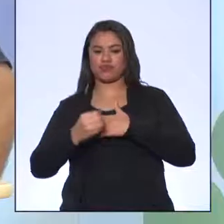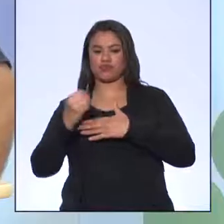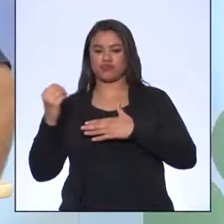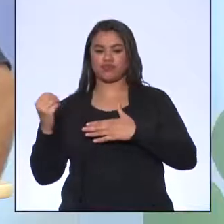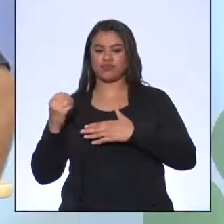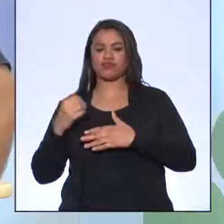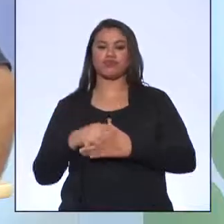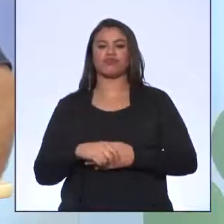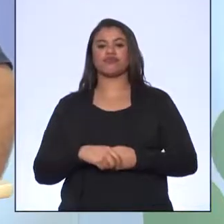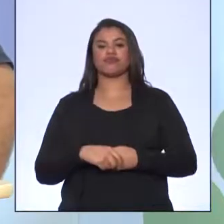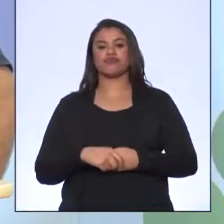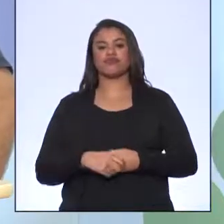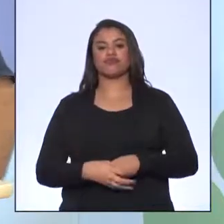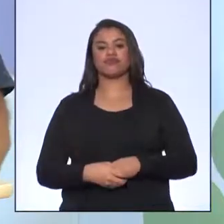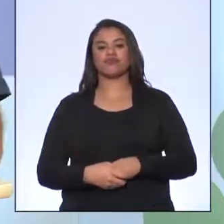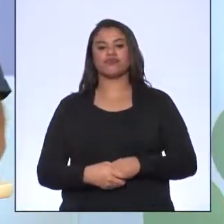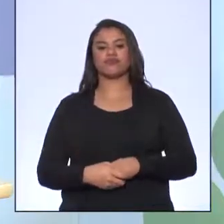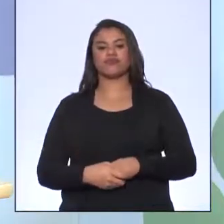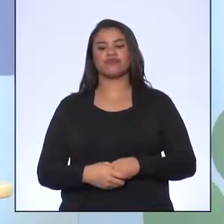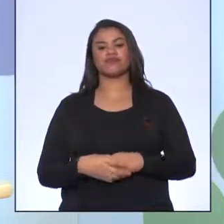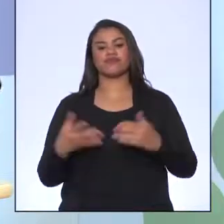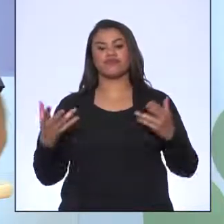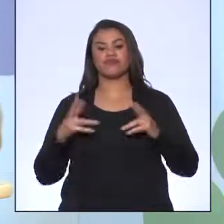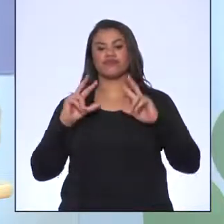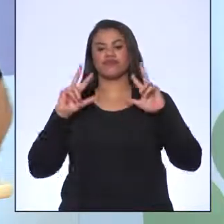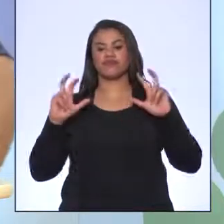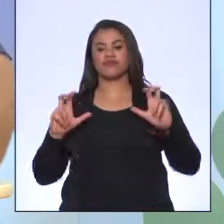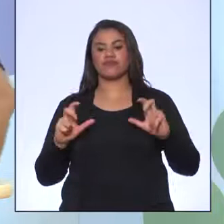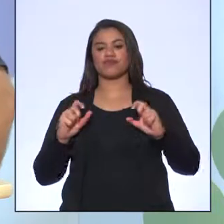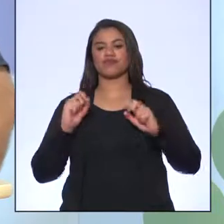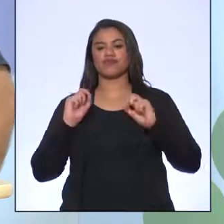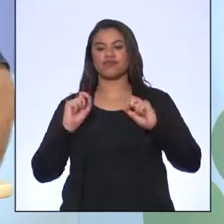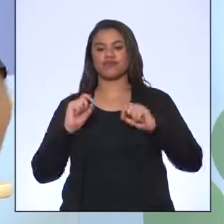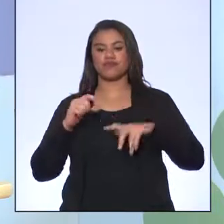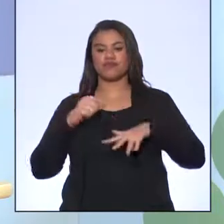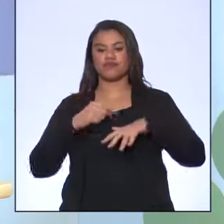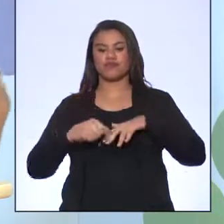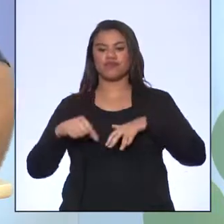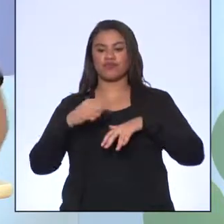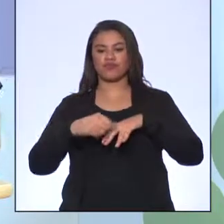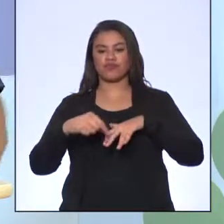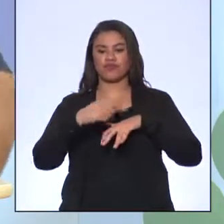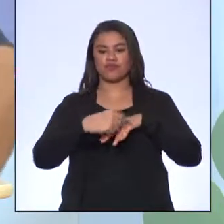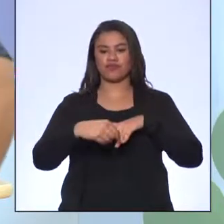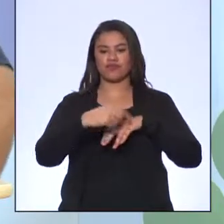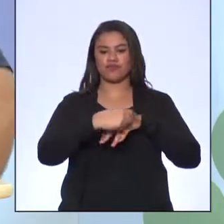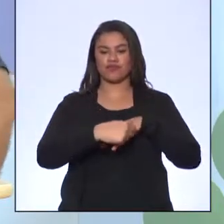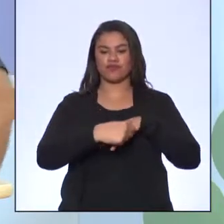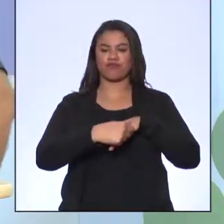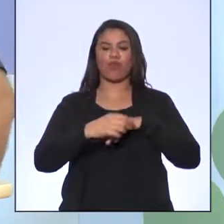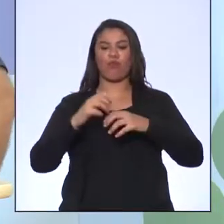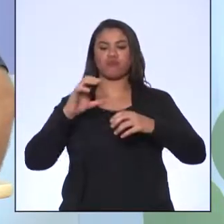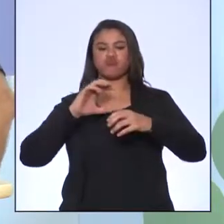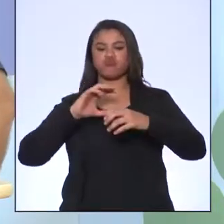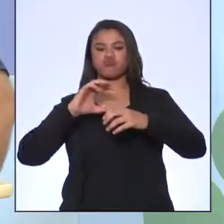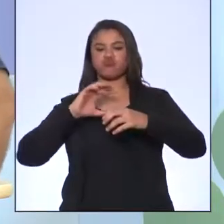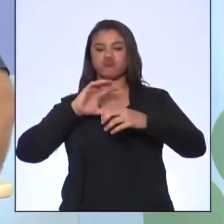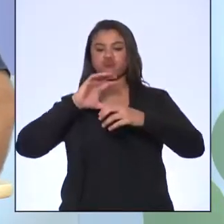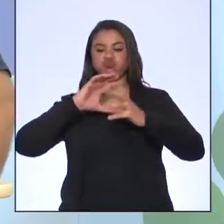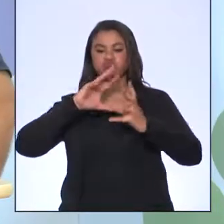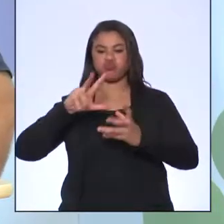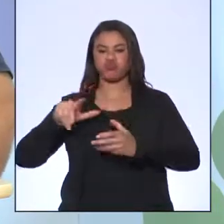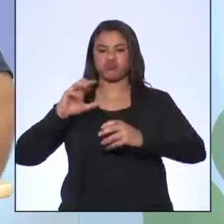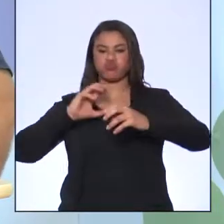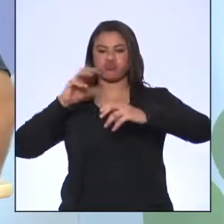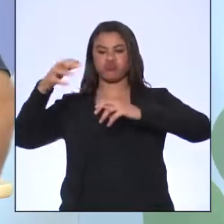o tema representado hoje, que fala sobre o continente africano e as representações cartográficas,